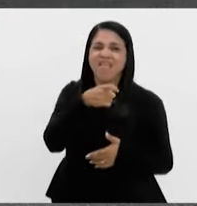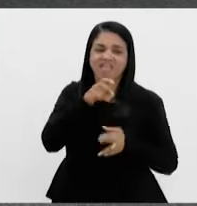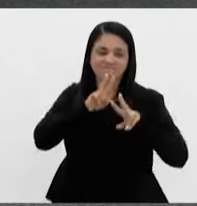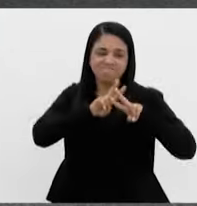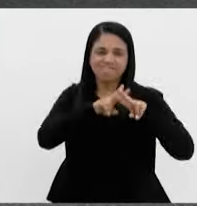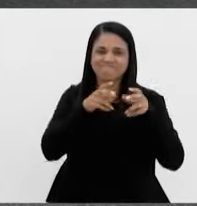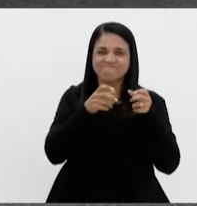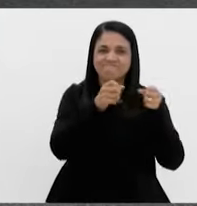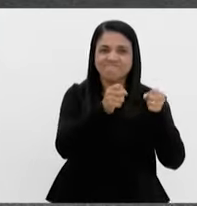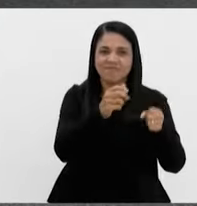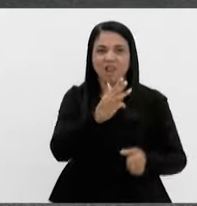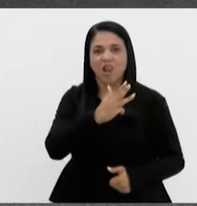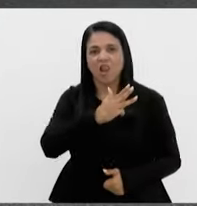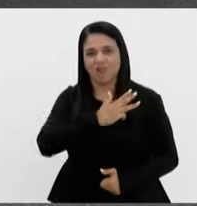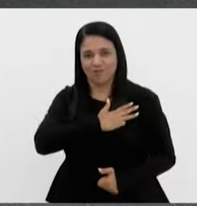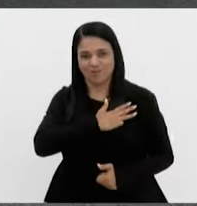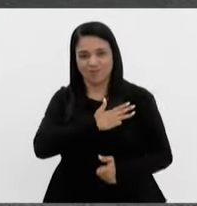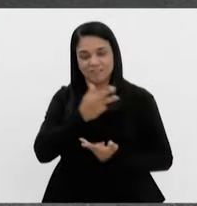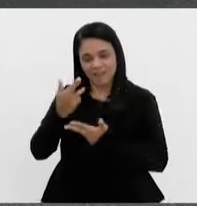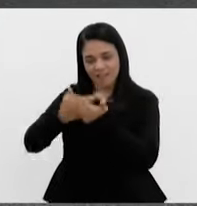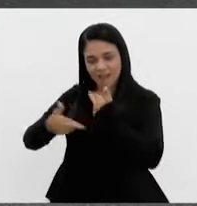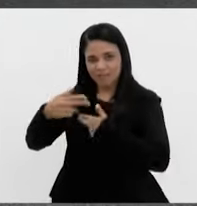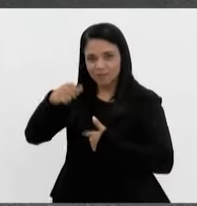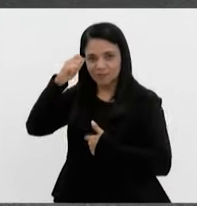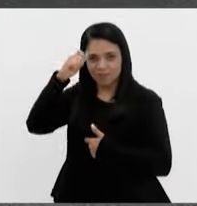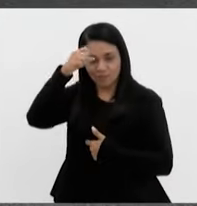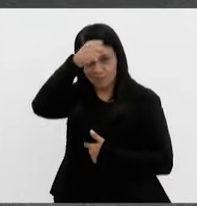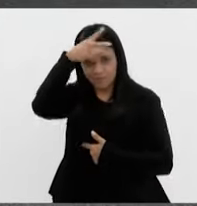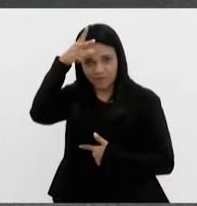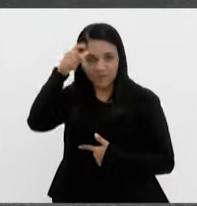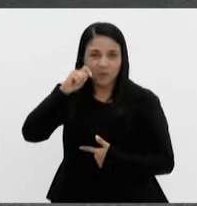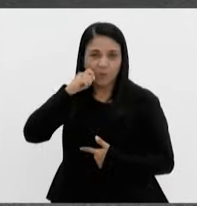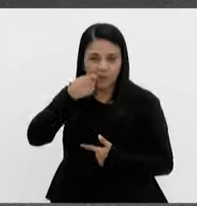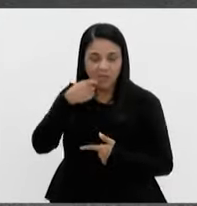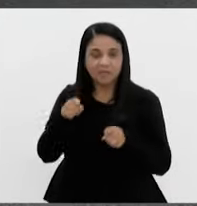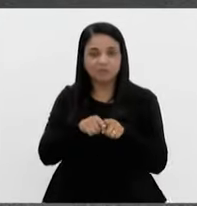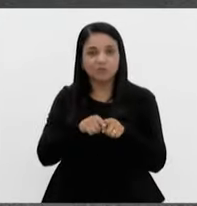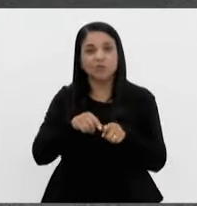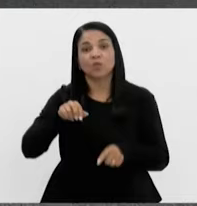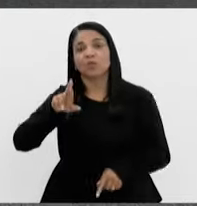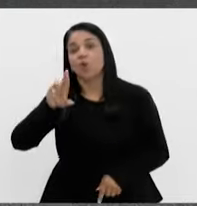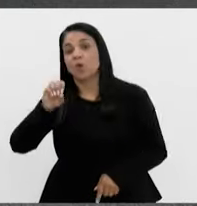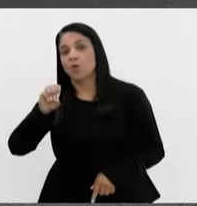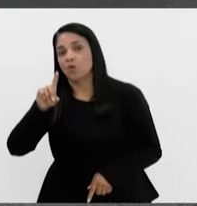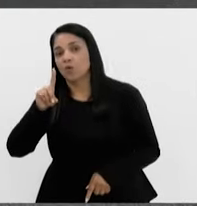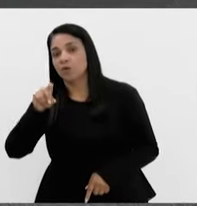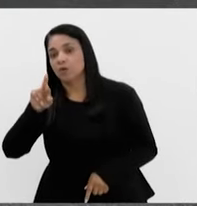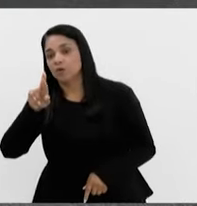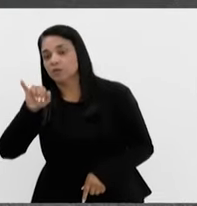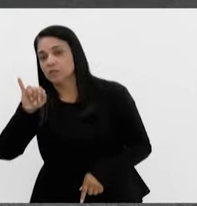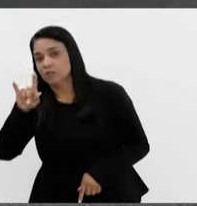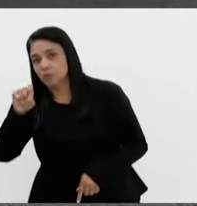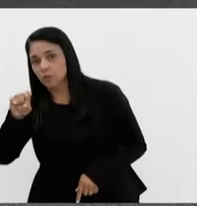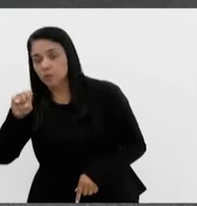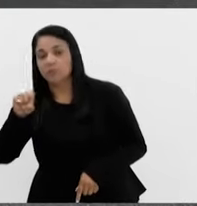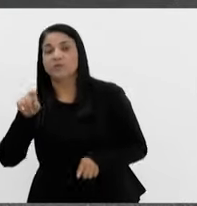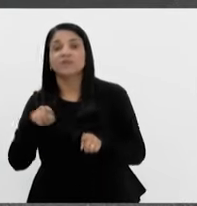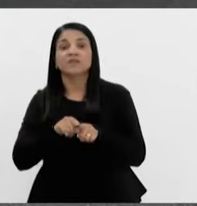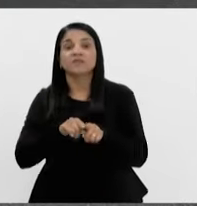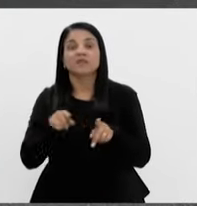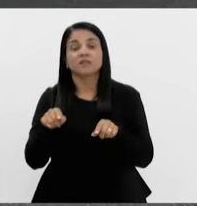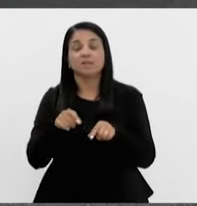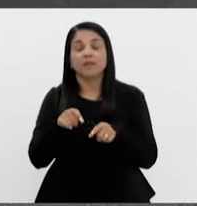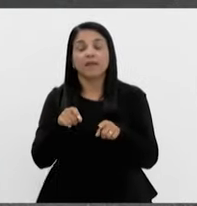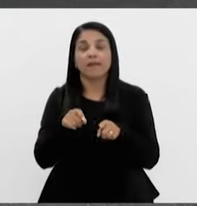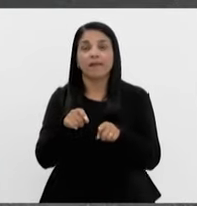tem com Eduardo paz com Rodrigo Neves com grael e com vice-presidente Nacional do PT o ó